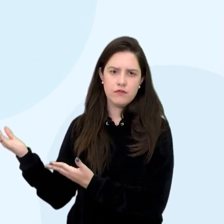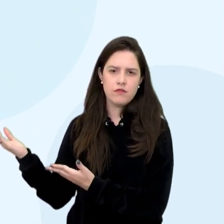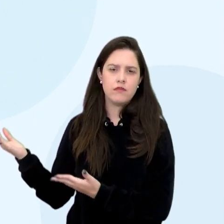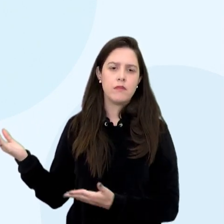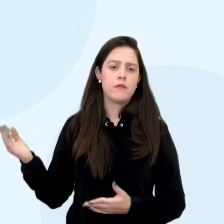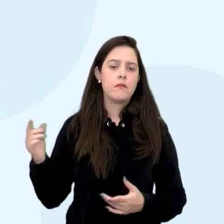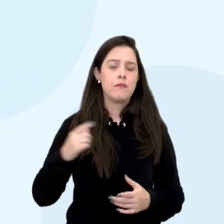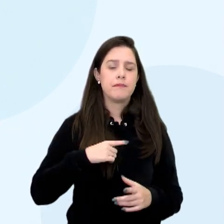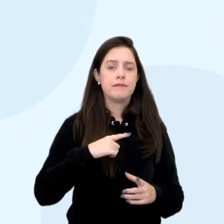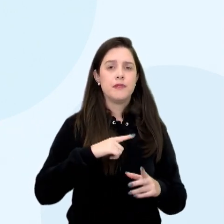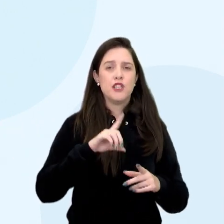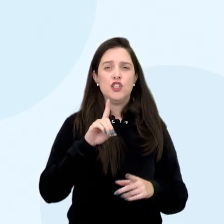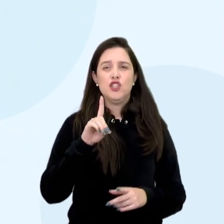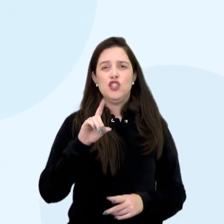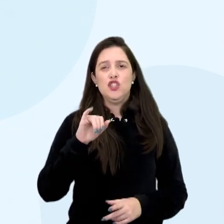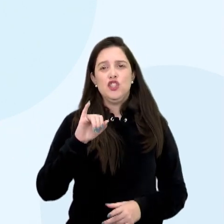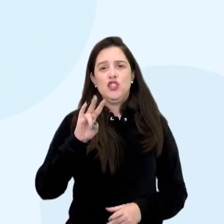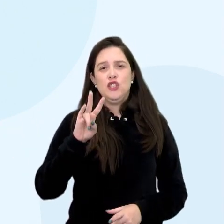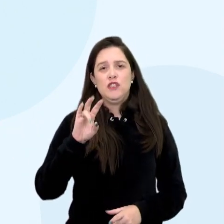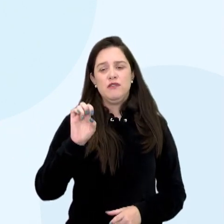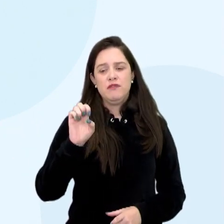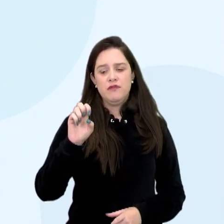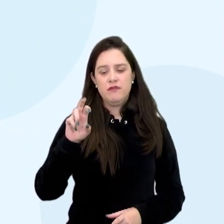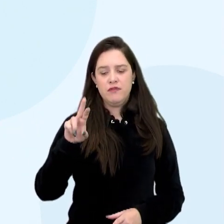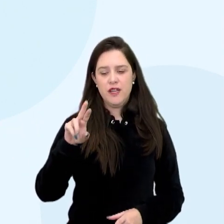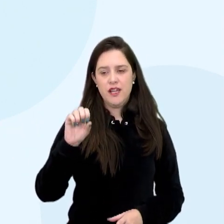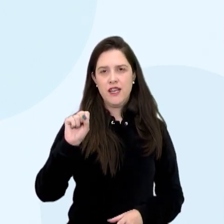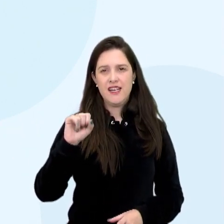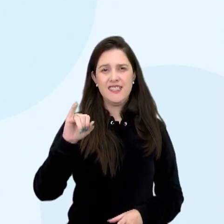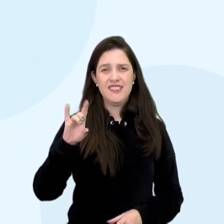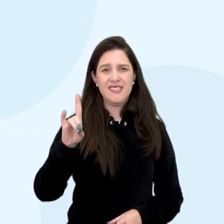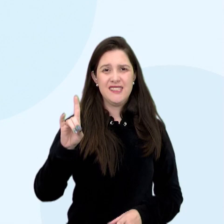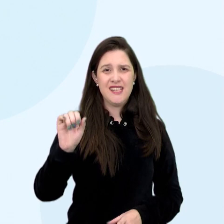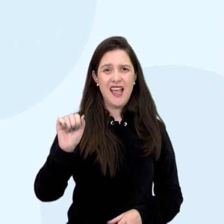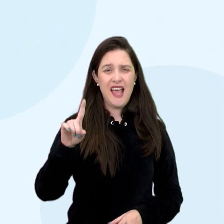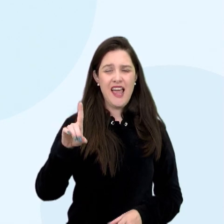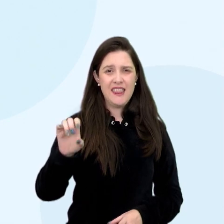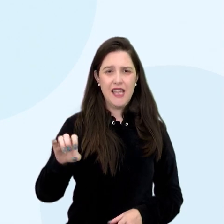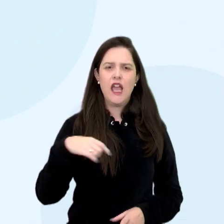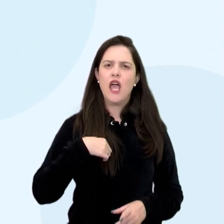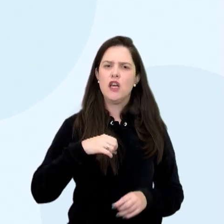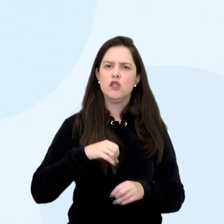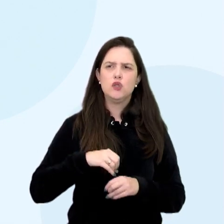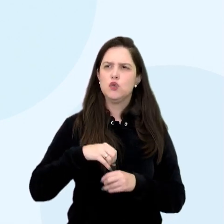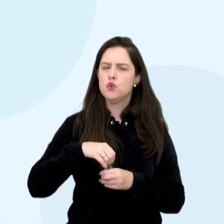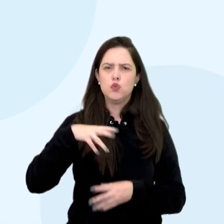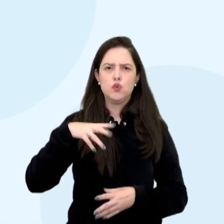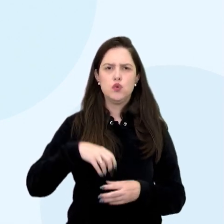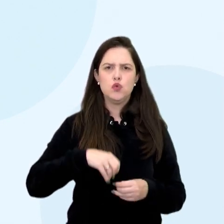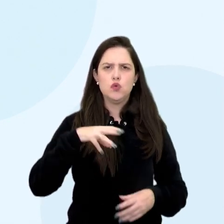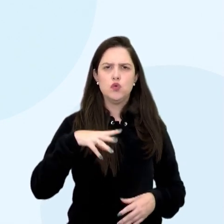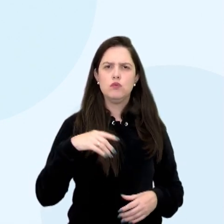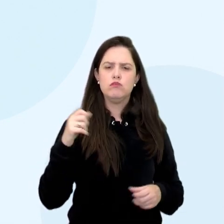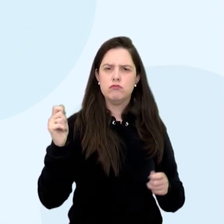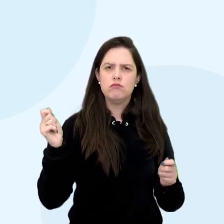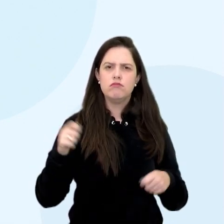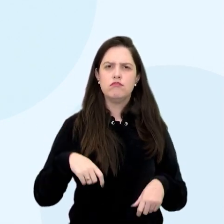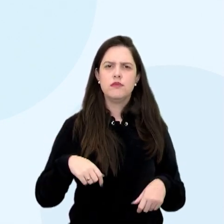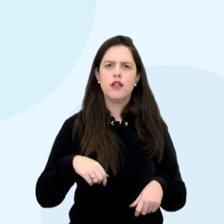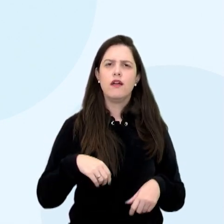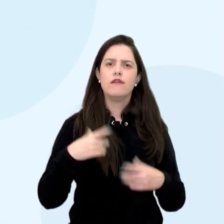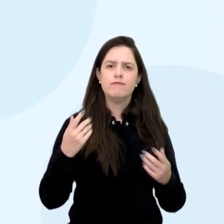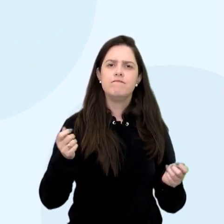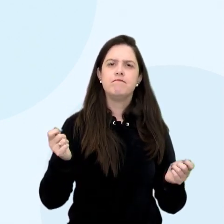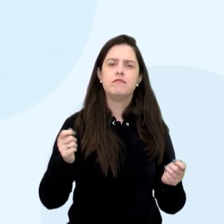né, que principalmente ele está falando aí nesses pontos aí do quaternário, né, porque ele surge aí da deposição aí de sedimentos,